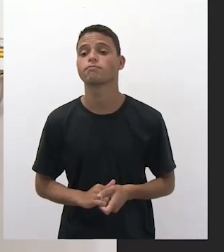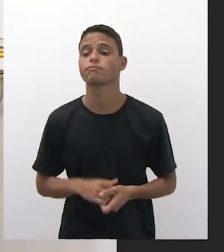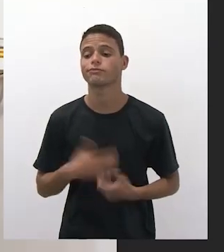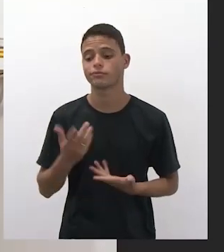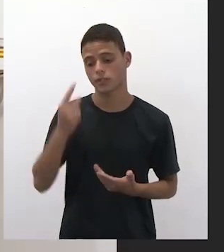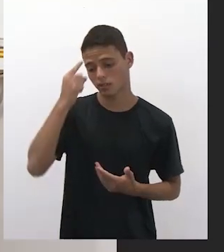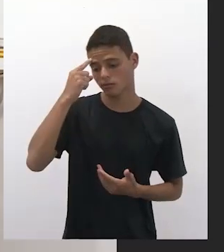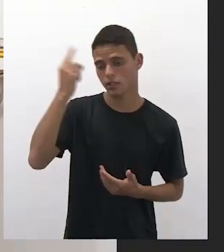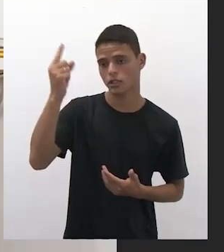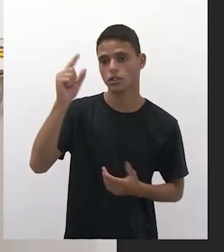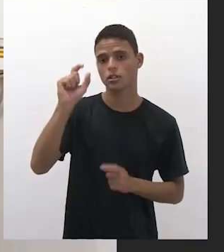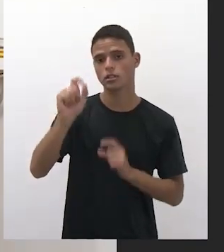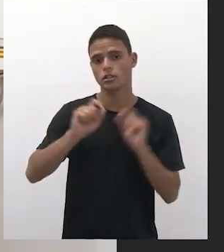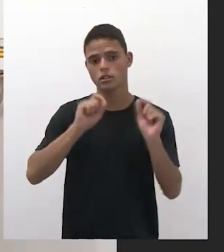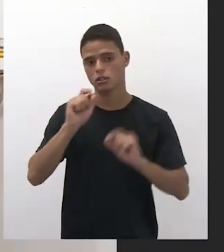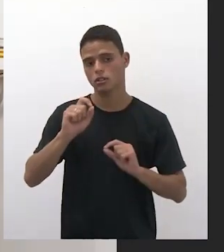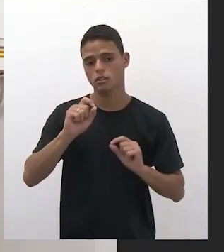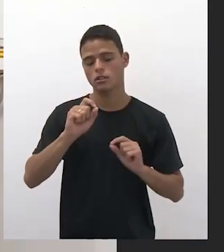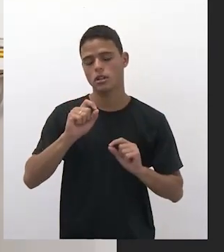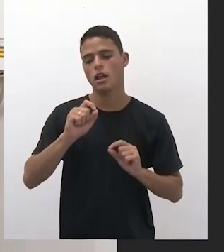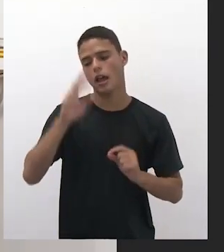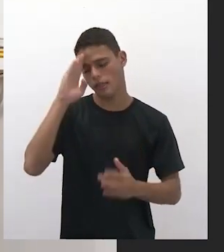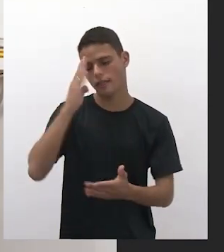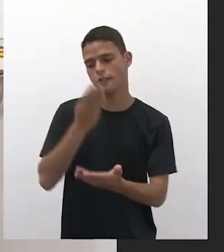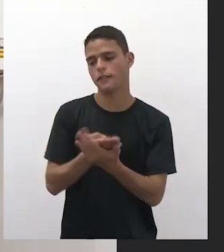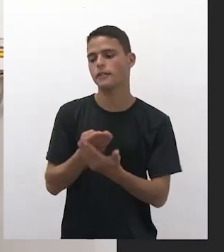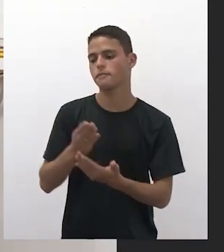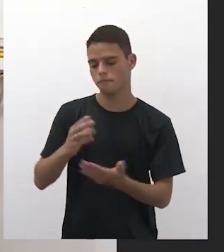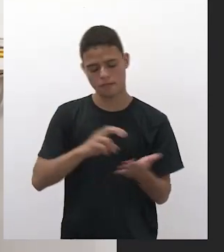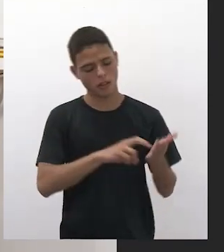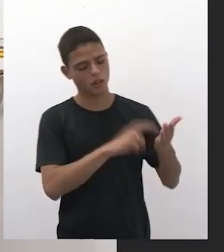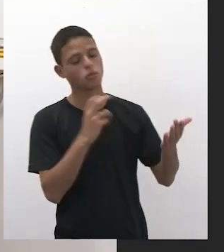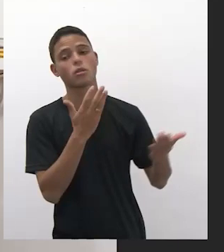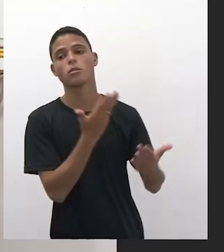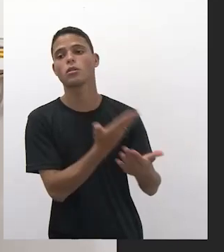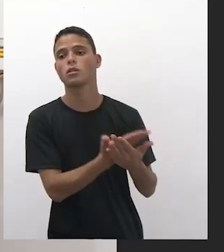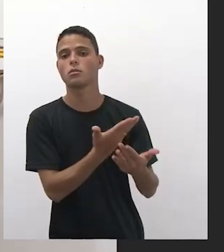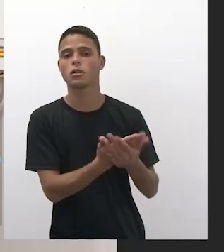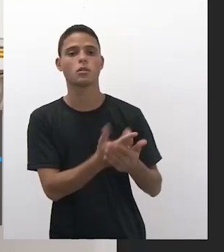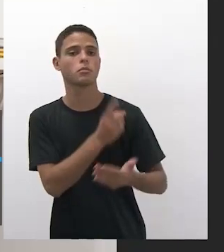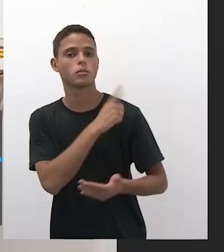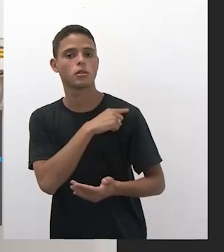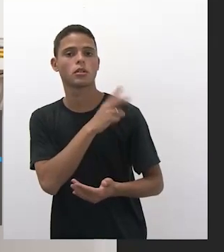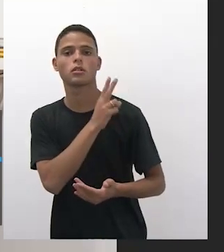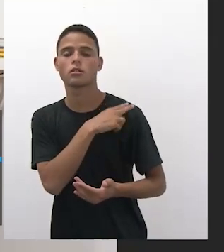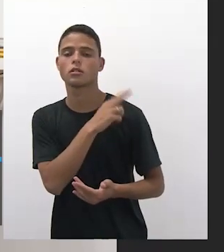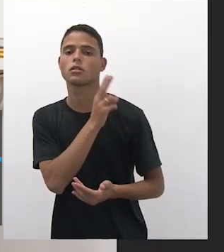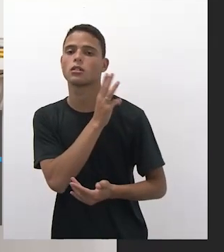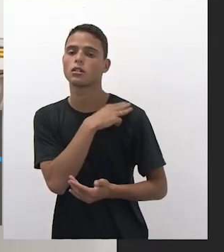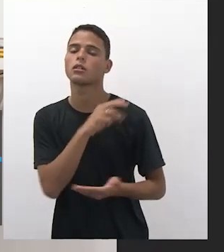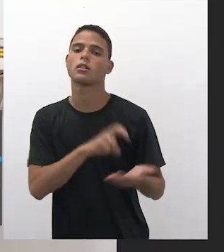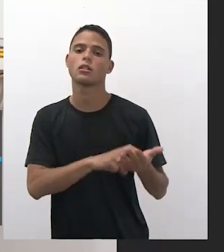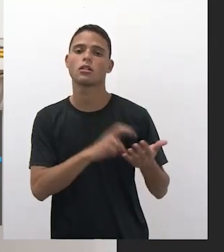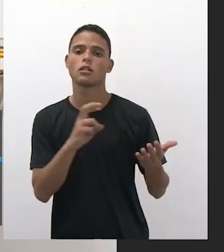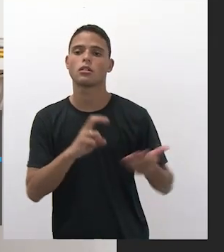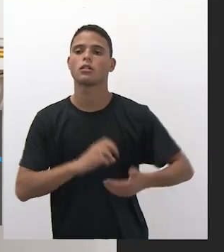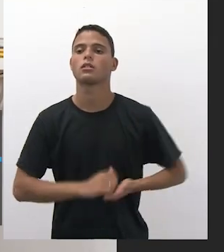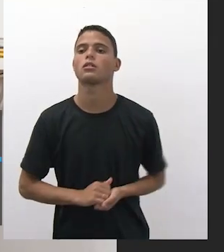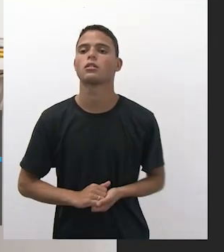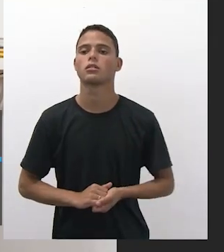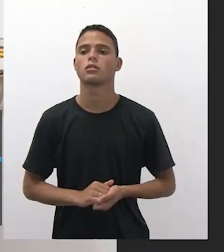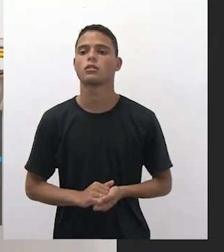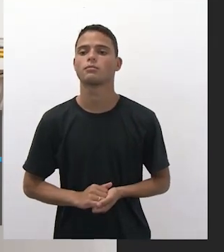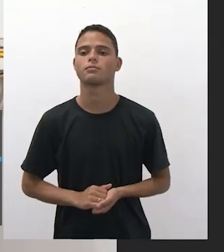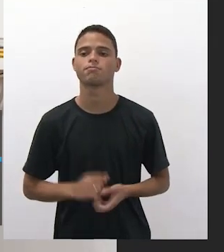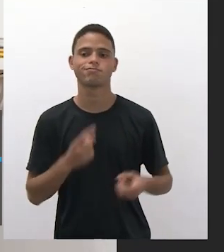então eu vou ficar de manhã, e fiz o primeiro ano, o segundo, o terceiro ano, e